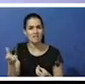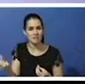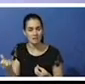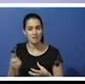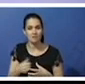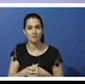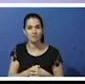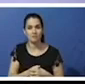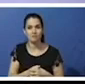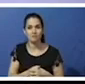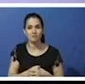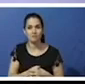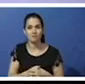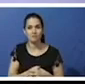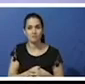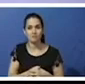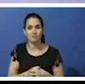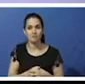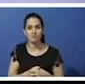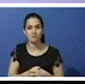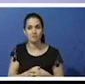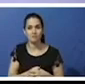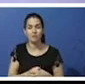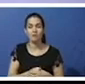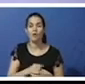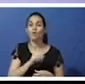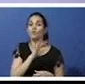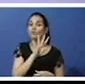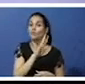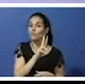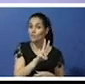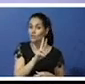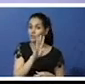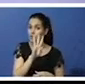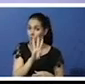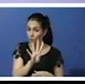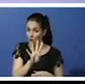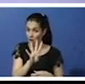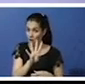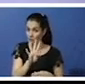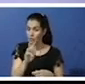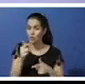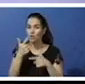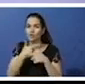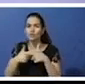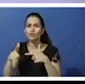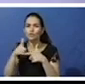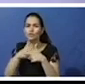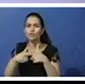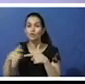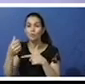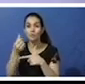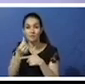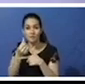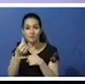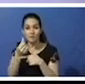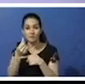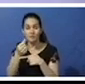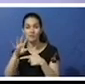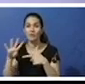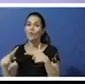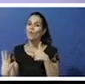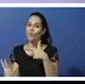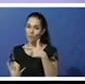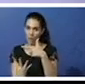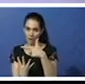ficar? Vai ficar 24, com um grupinho de 6, eu vou fazer 4 grupinhos,